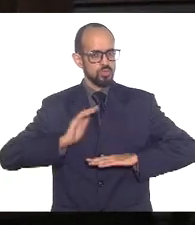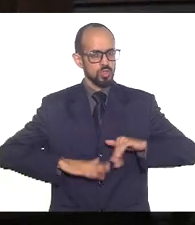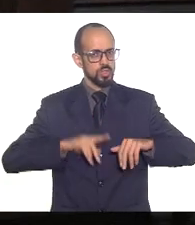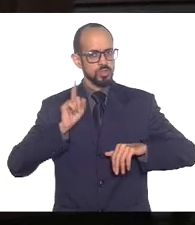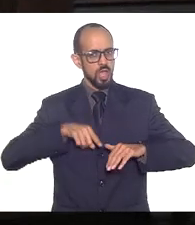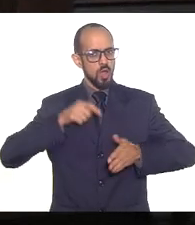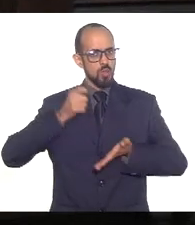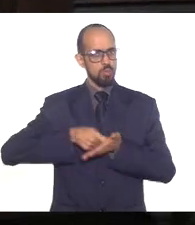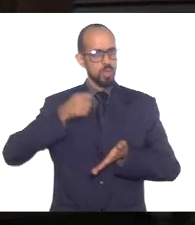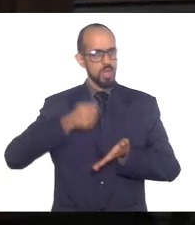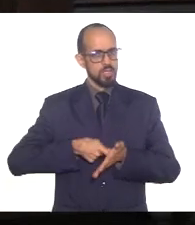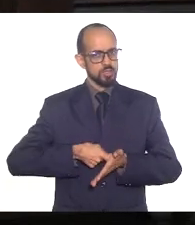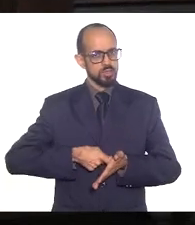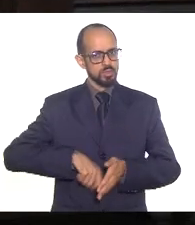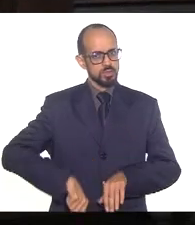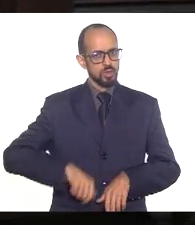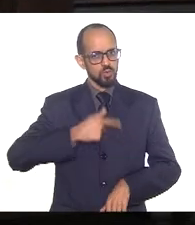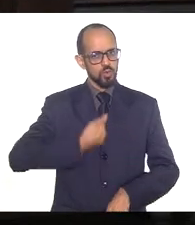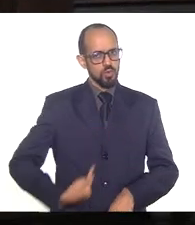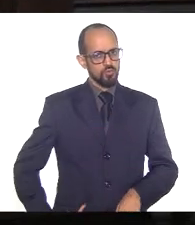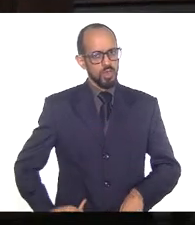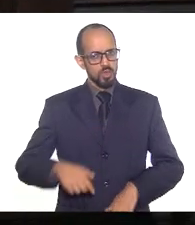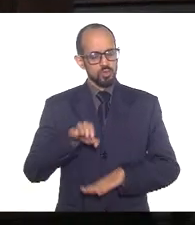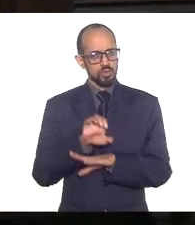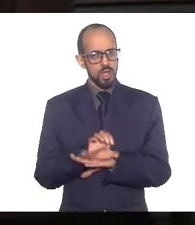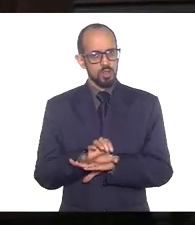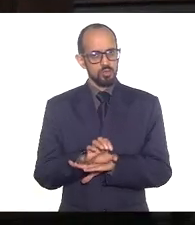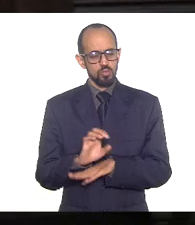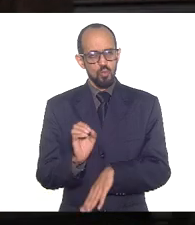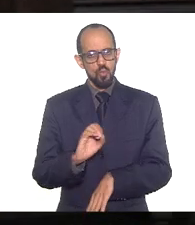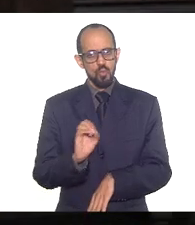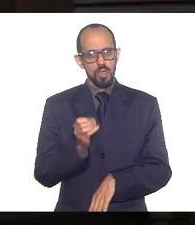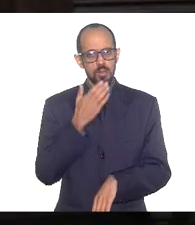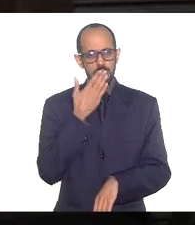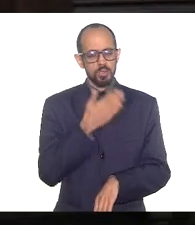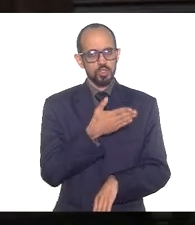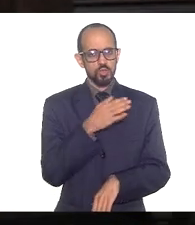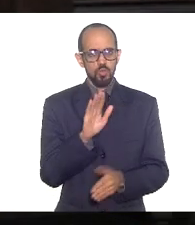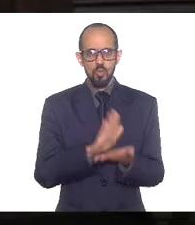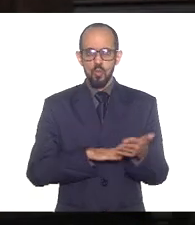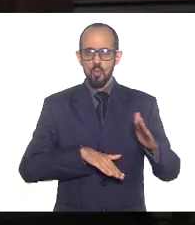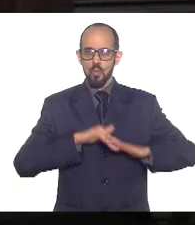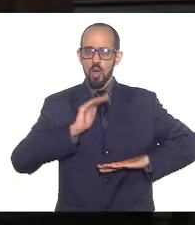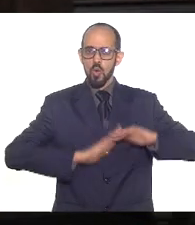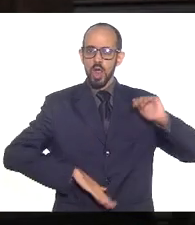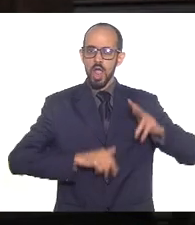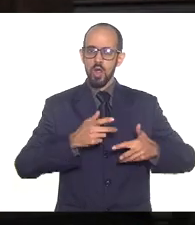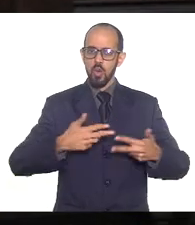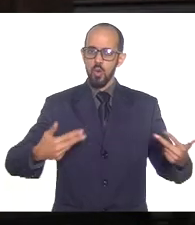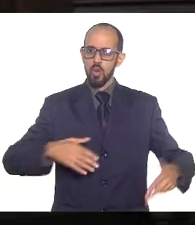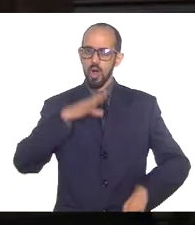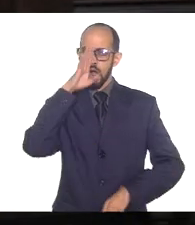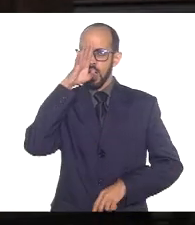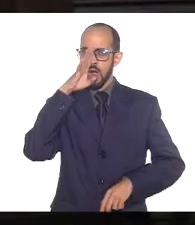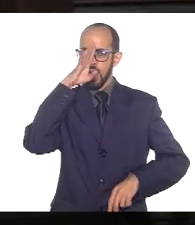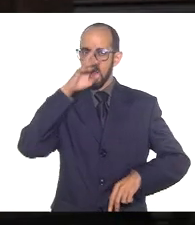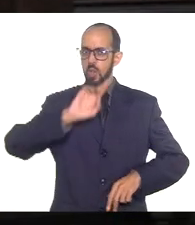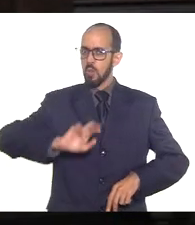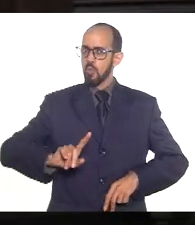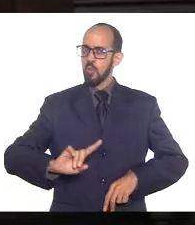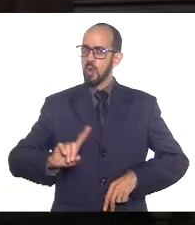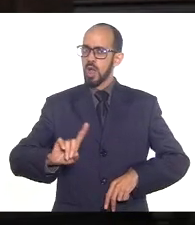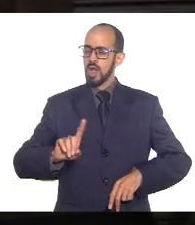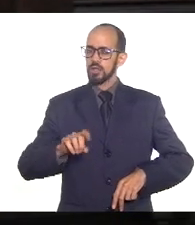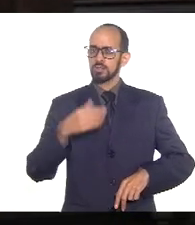que obrigação do Governo do Estado ninguém aqui tá em qualquer coisa absurda para o governo você